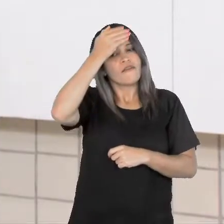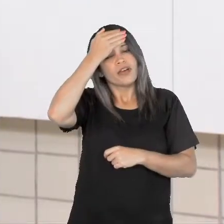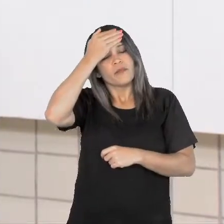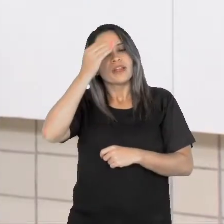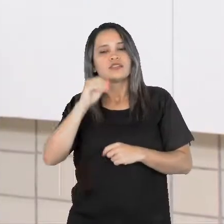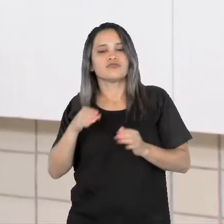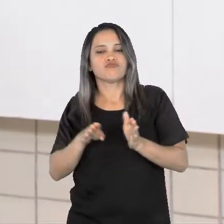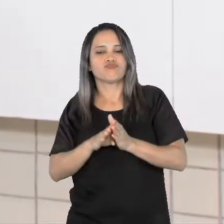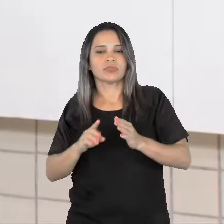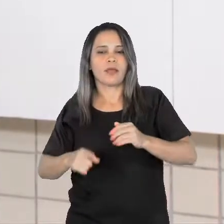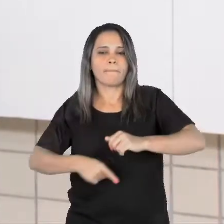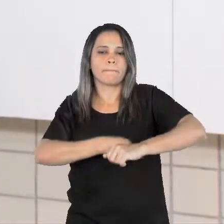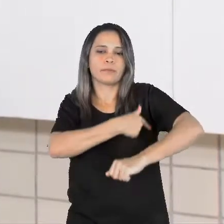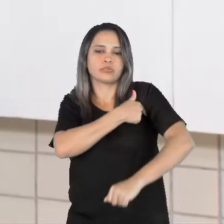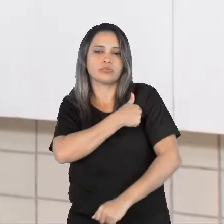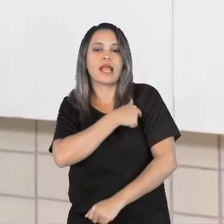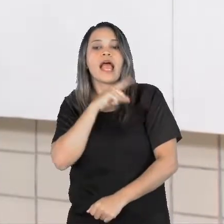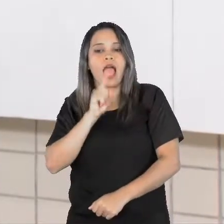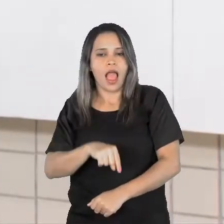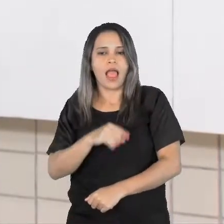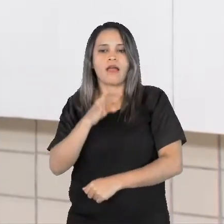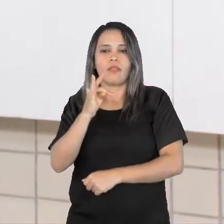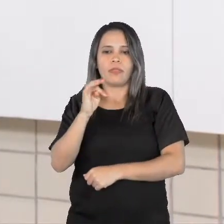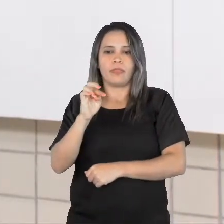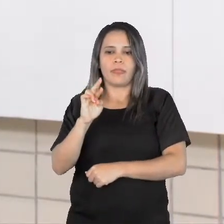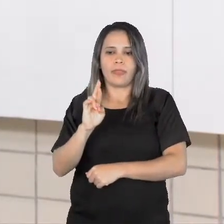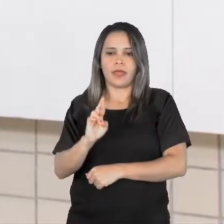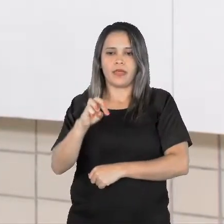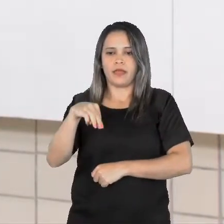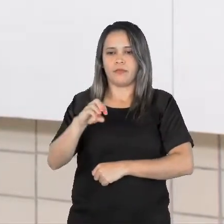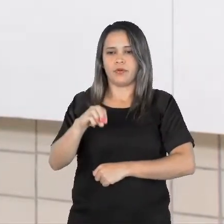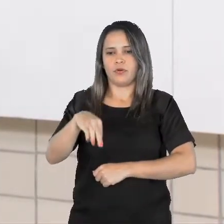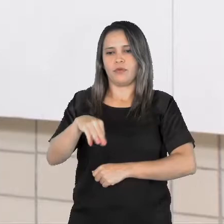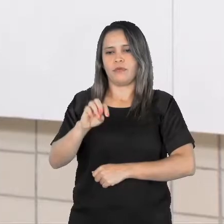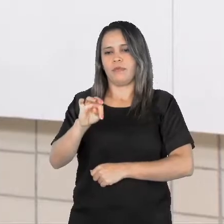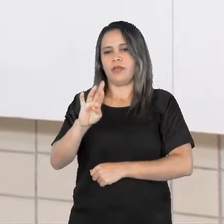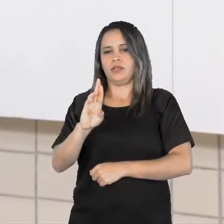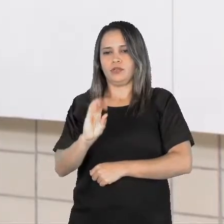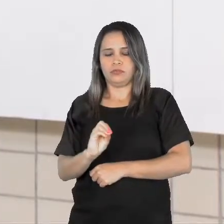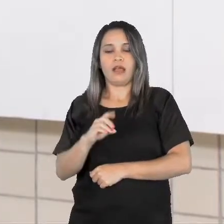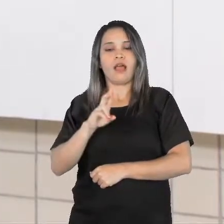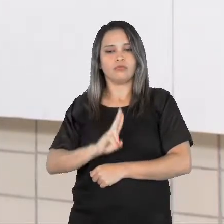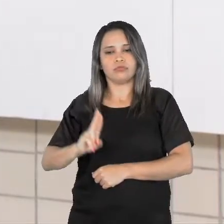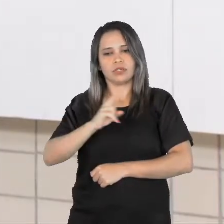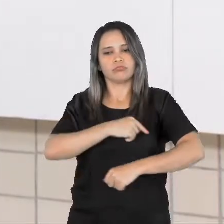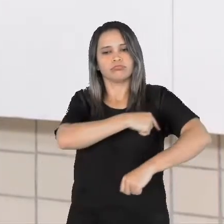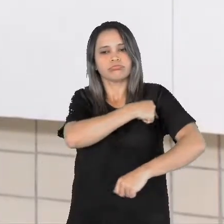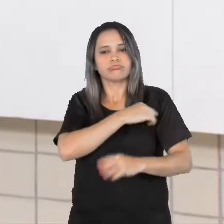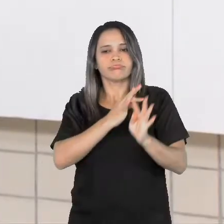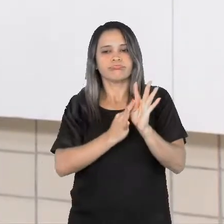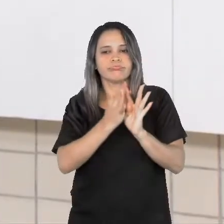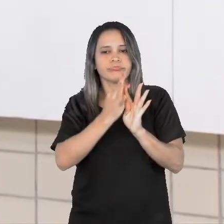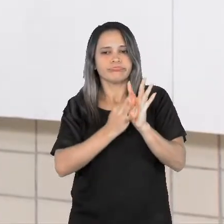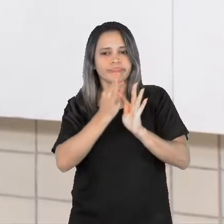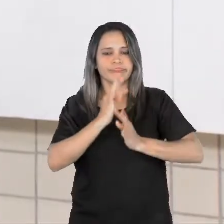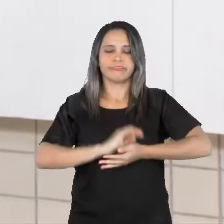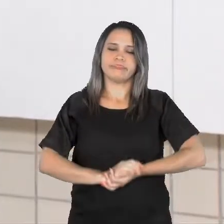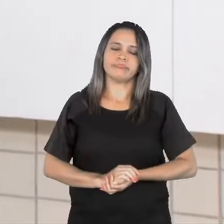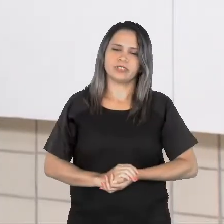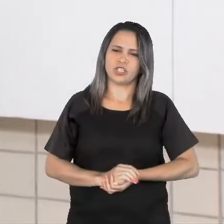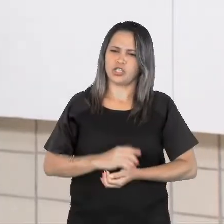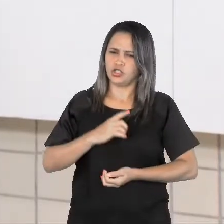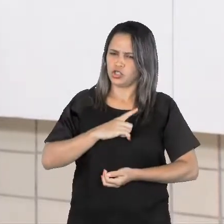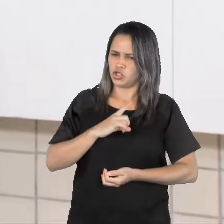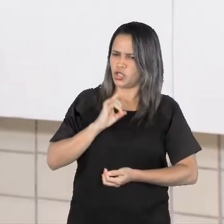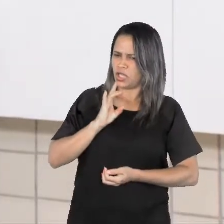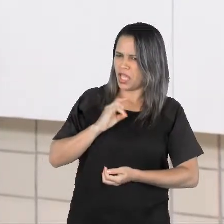do seu braço. Aquele lá é o termômetro. Ele é utilizado para medir a sua temperatura. Mas só existe aquele